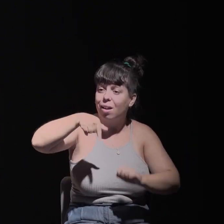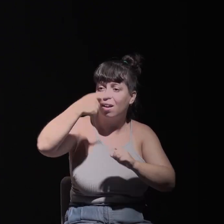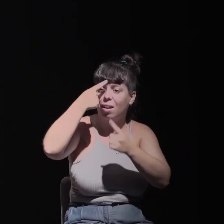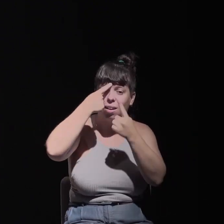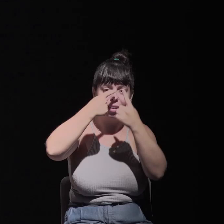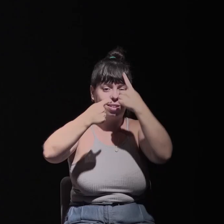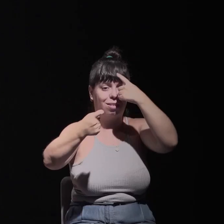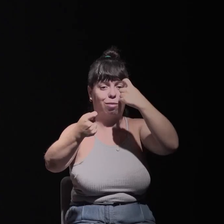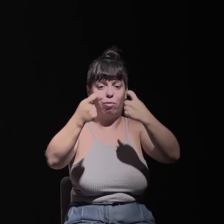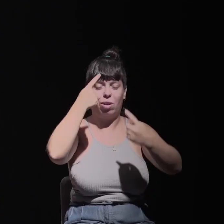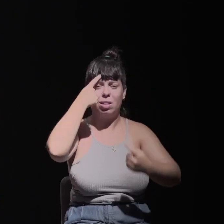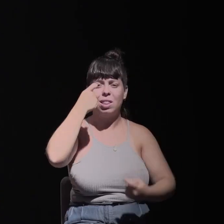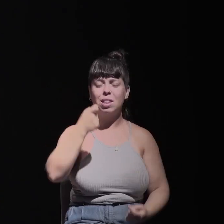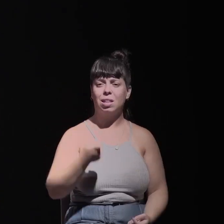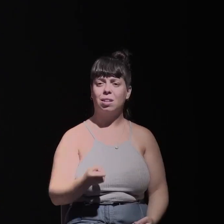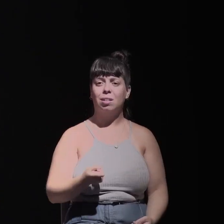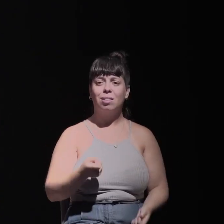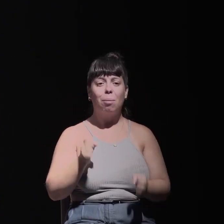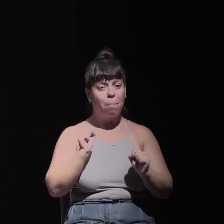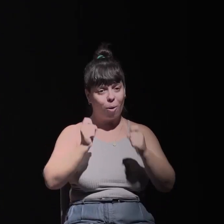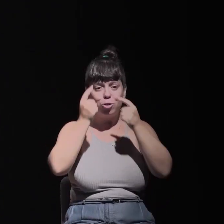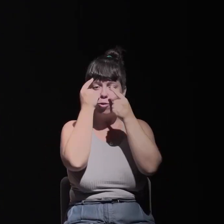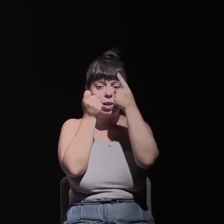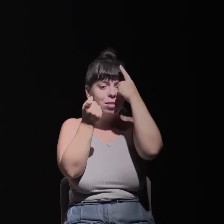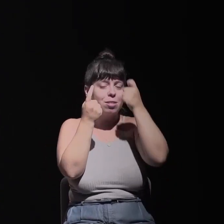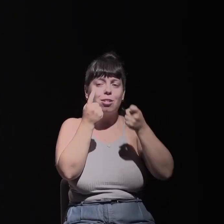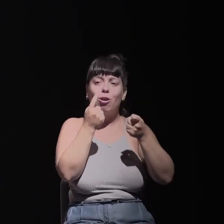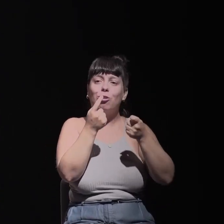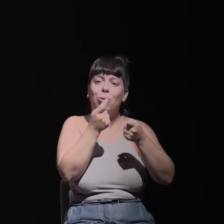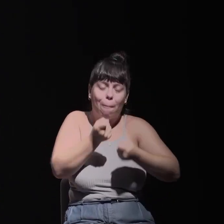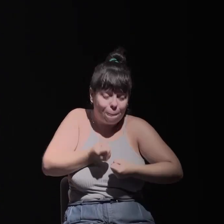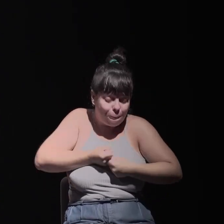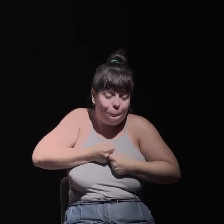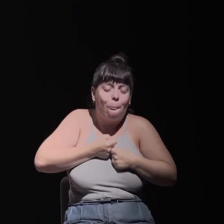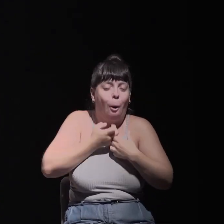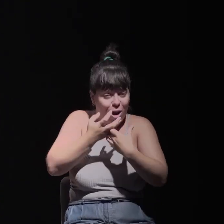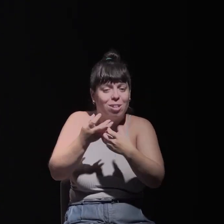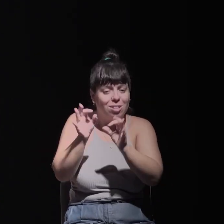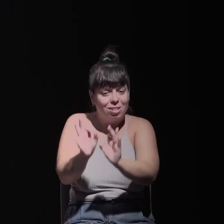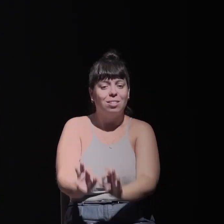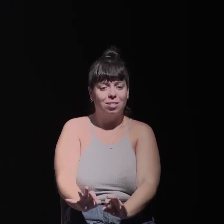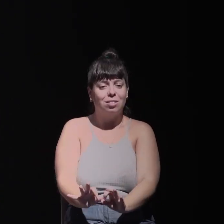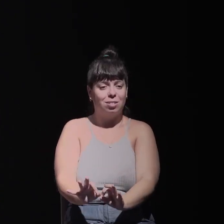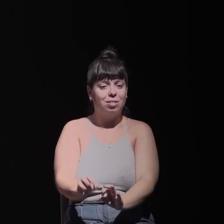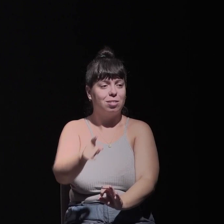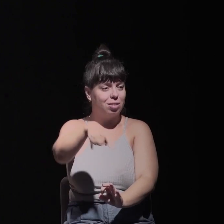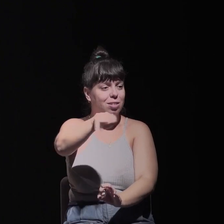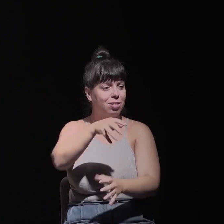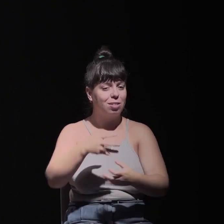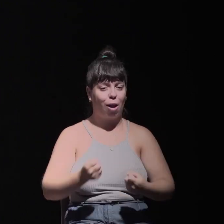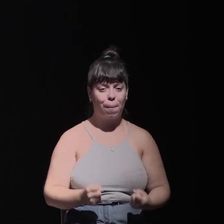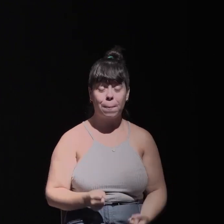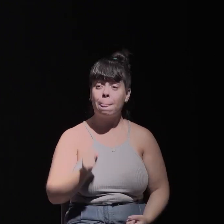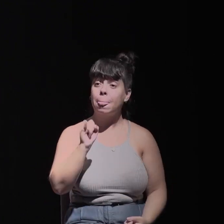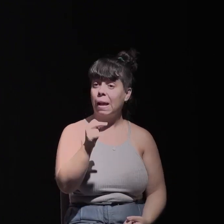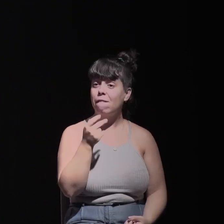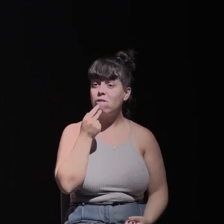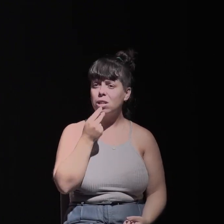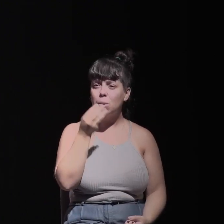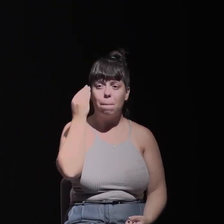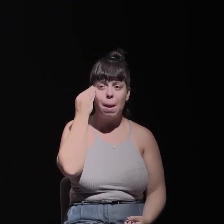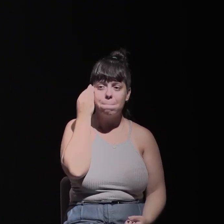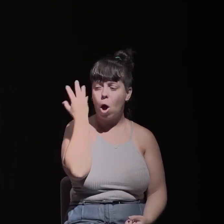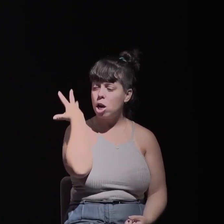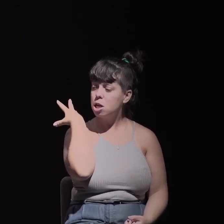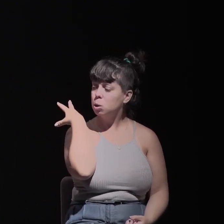E invenção no sentido mais poético da palavra, eu queria que a gente se apropriasse dele aqui. Se a gente está falando de memórias